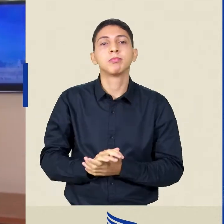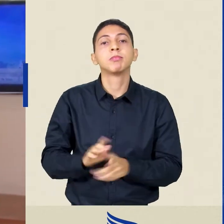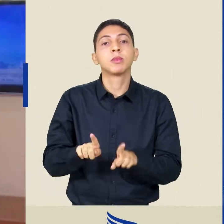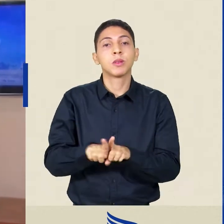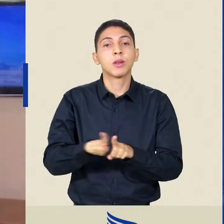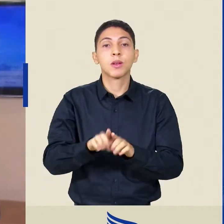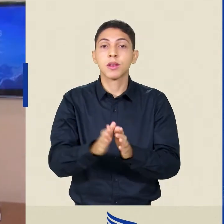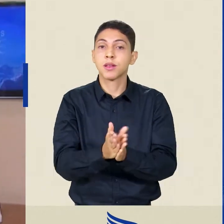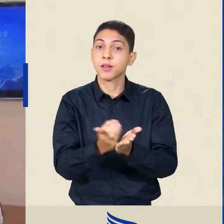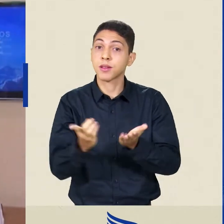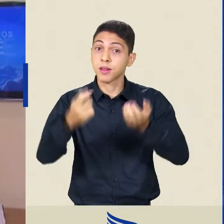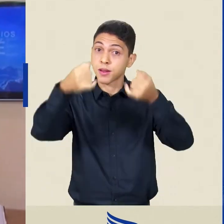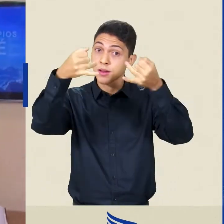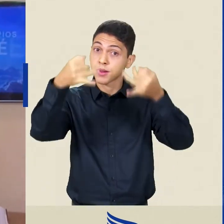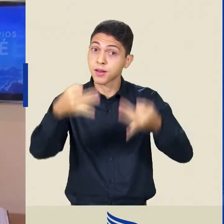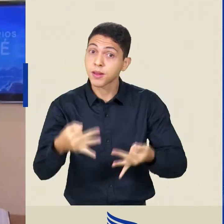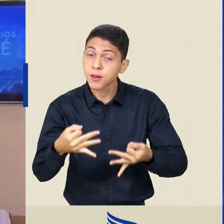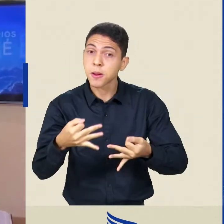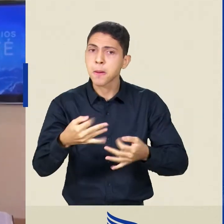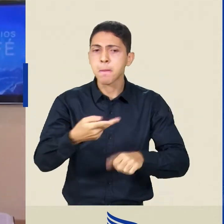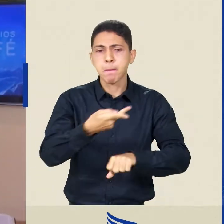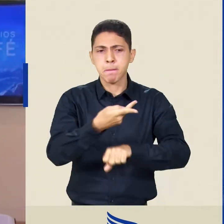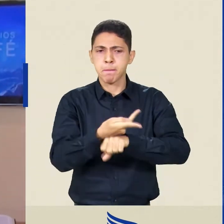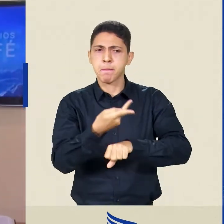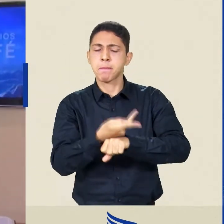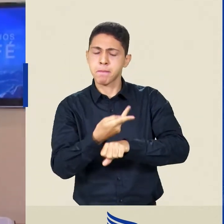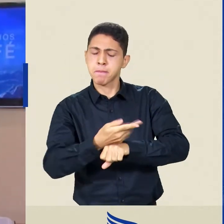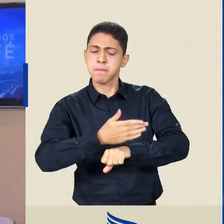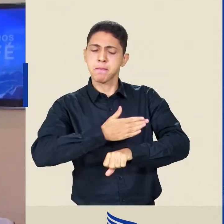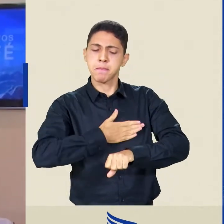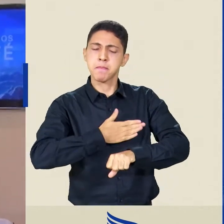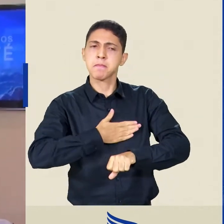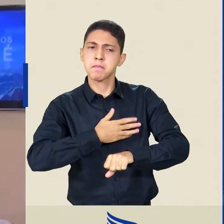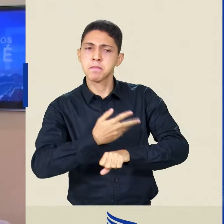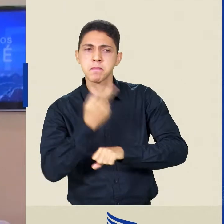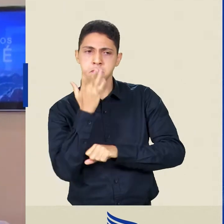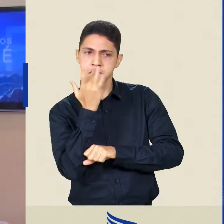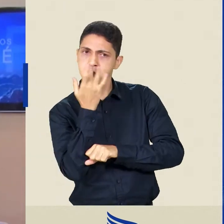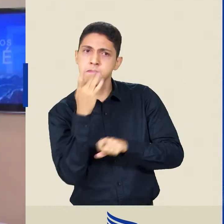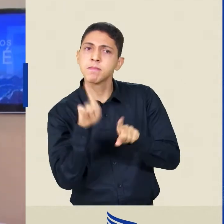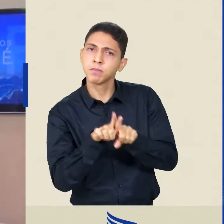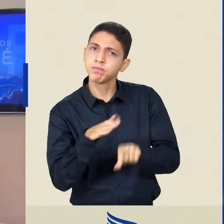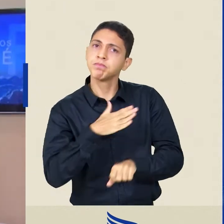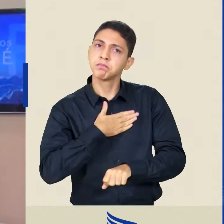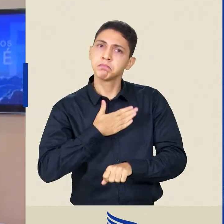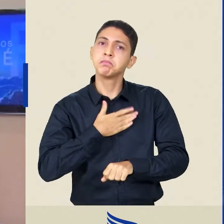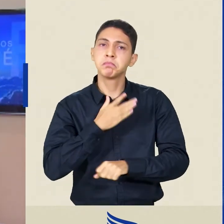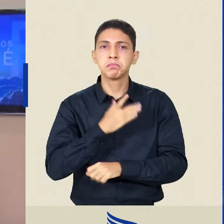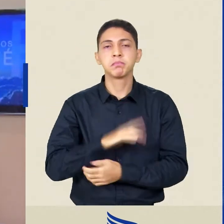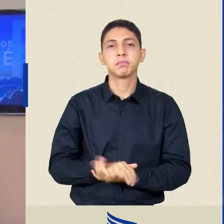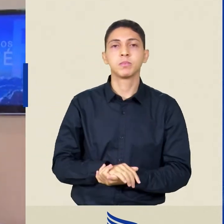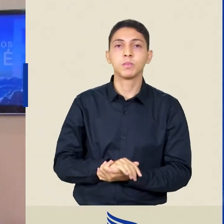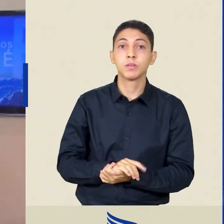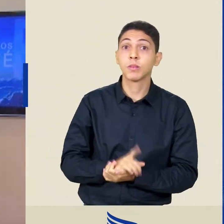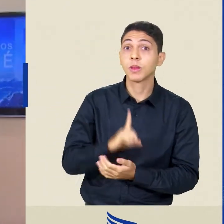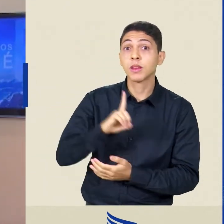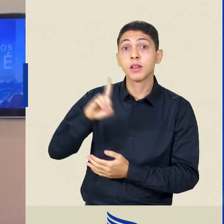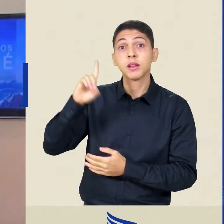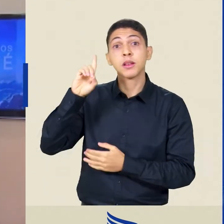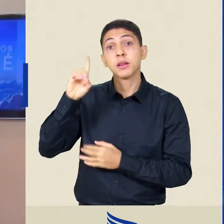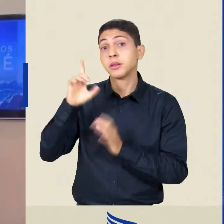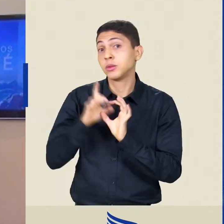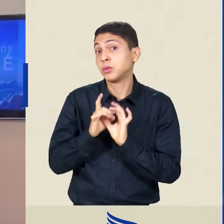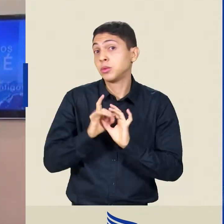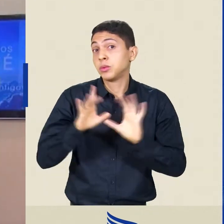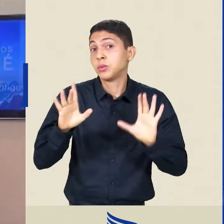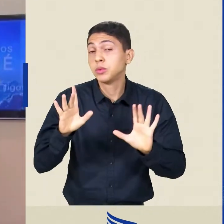diz: minha é a prata, meu é o ouro, diz o Senhor. Deus permite que homens usem os seus talentos